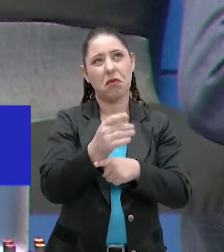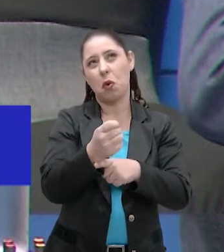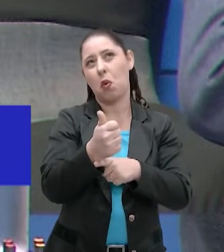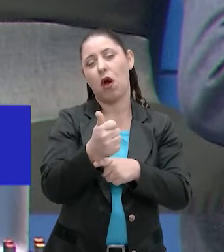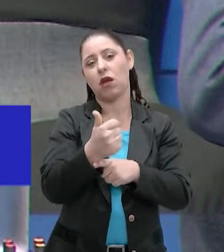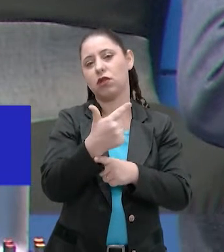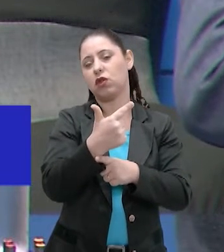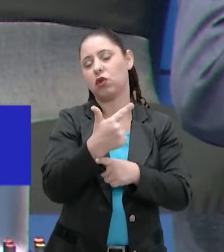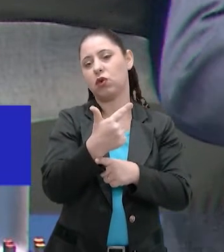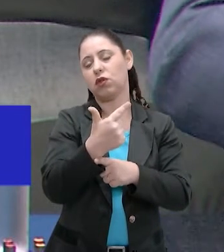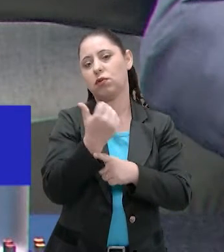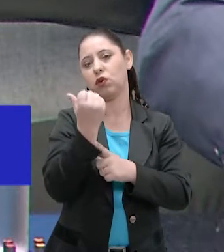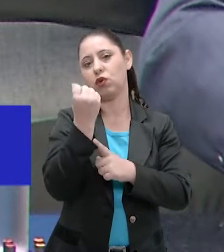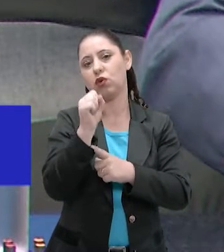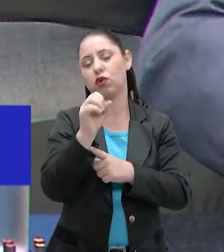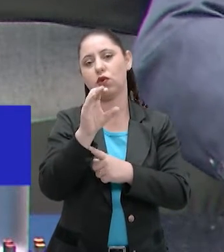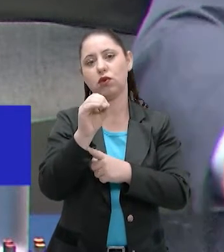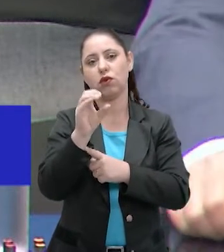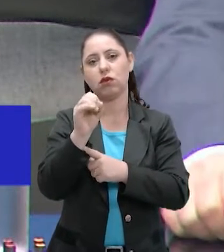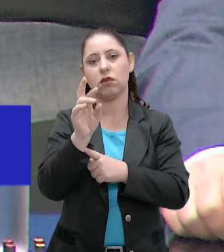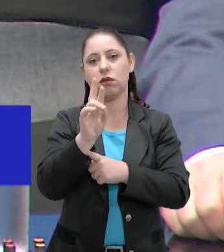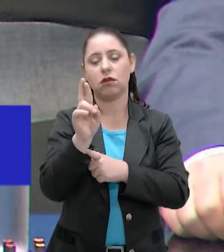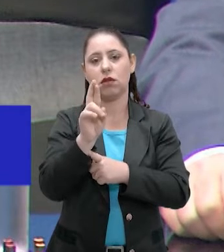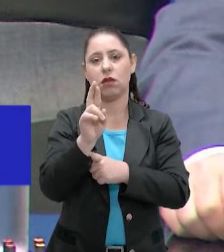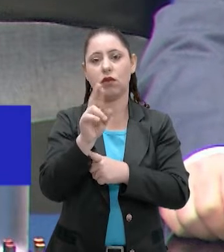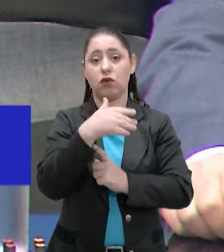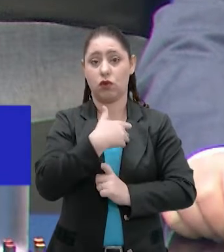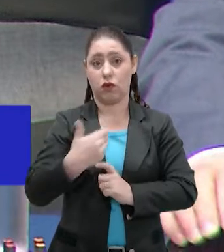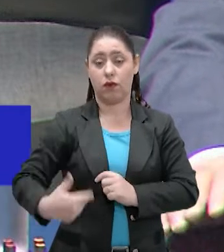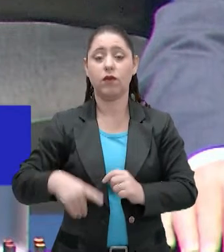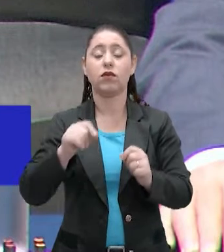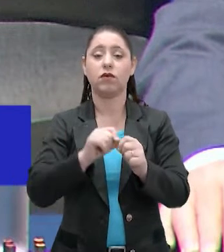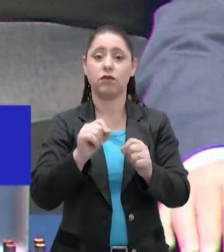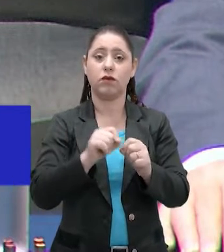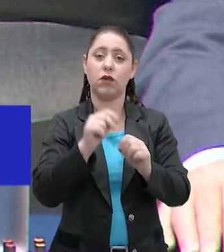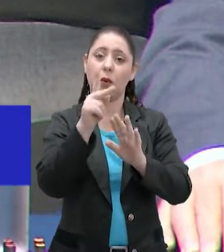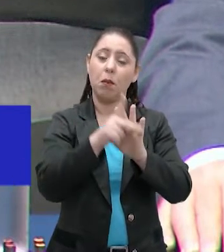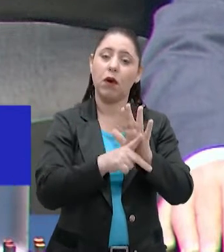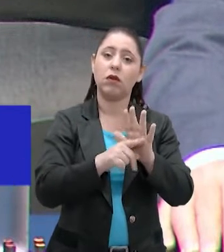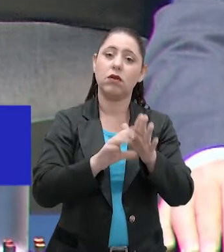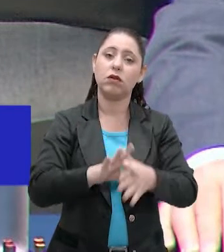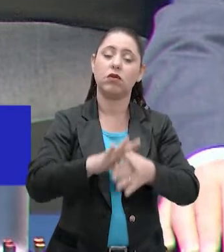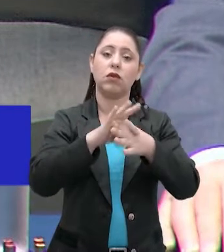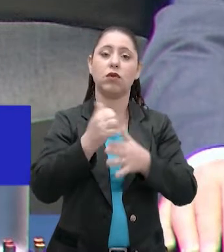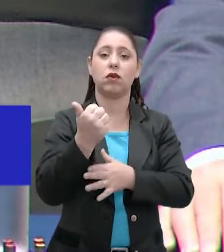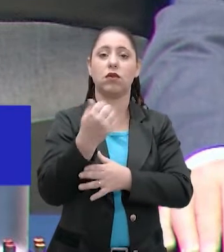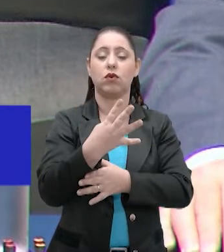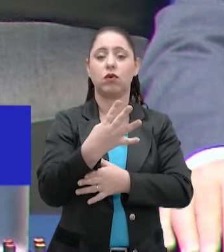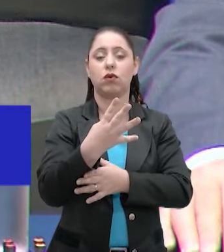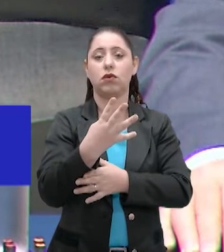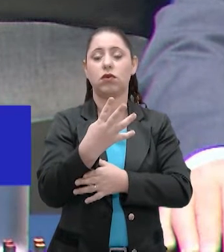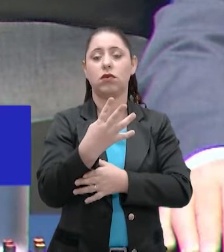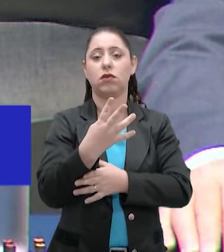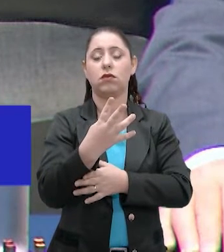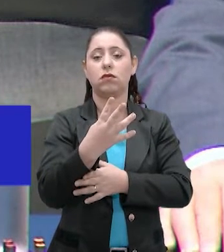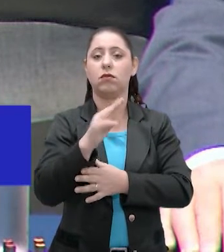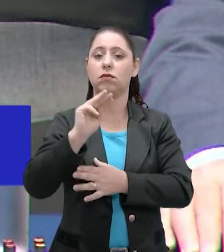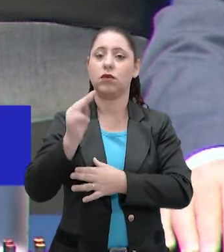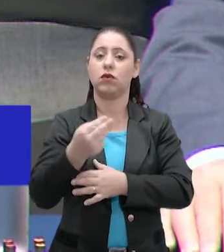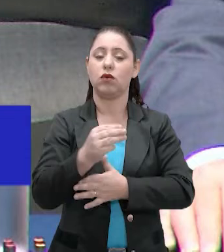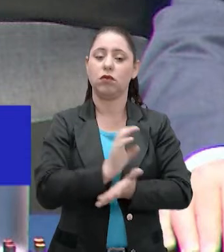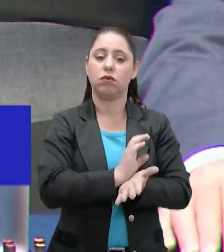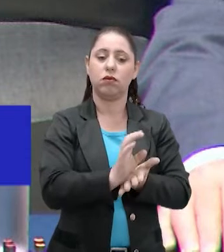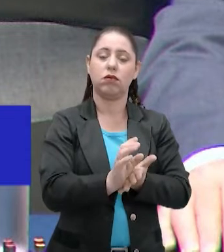de aproximadamente R$ 2.800. E o governador fez um programa em que destacou R$ 14 milhões